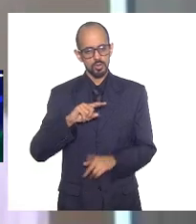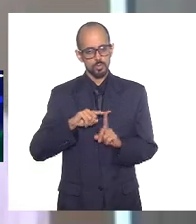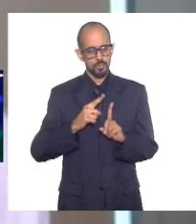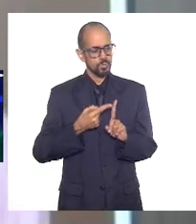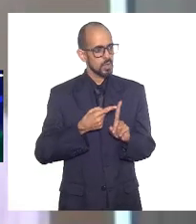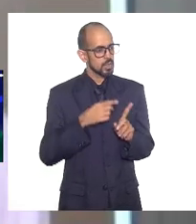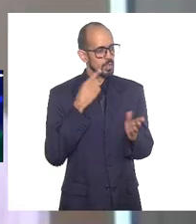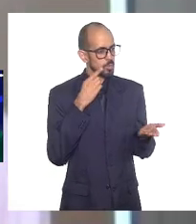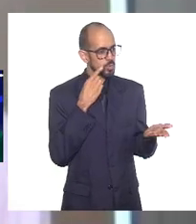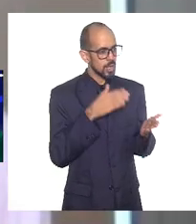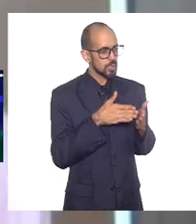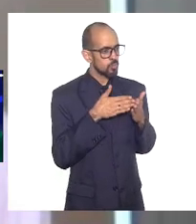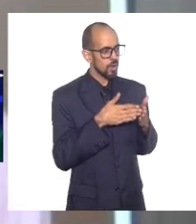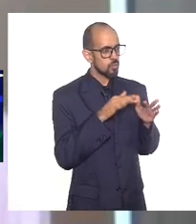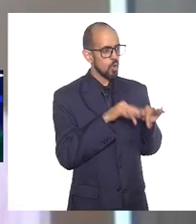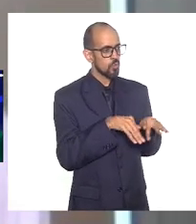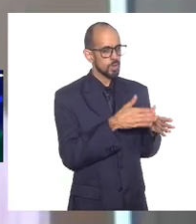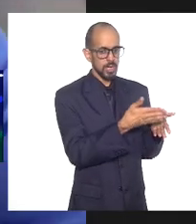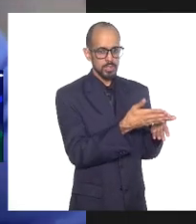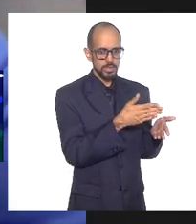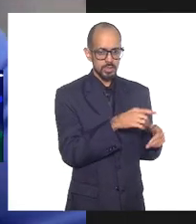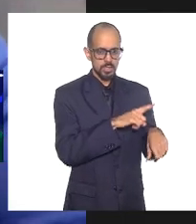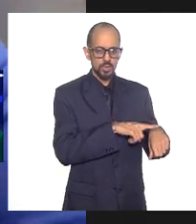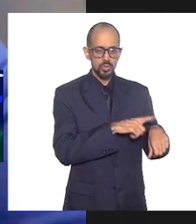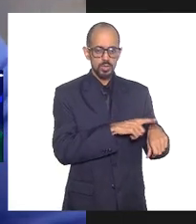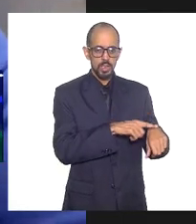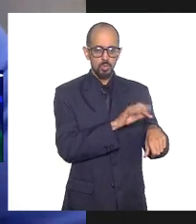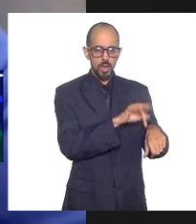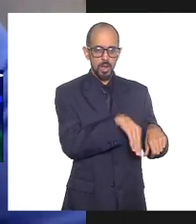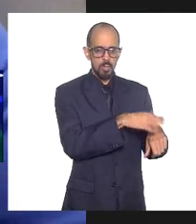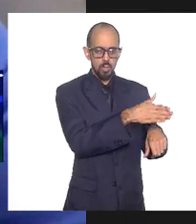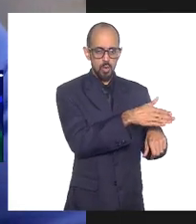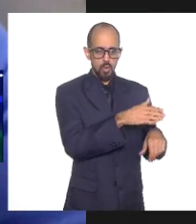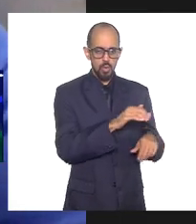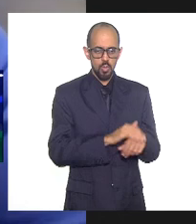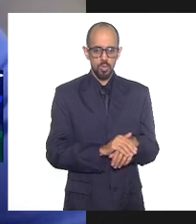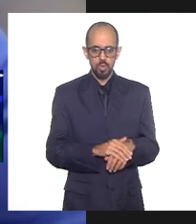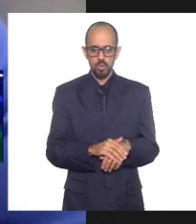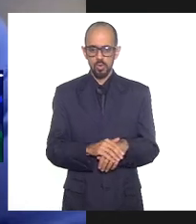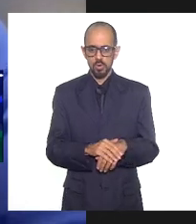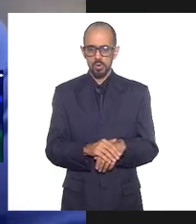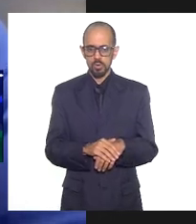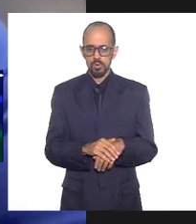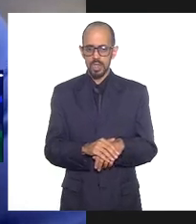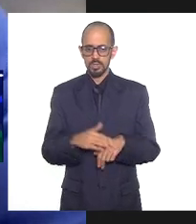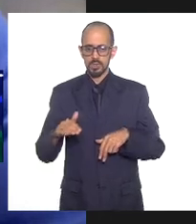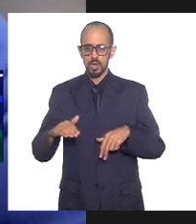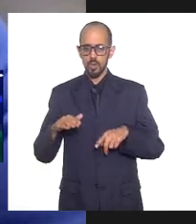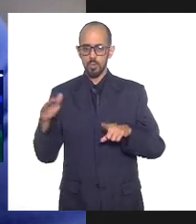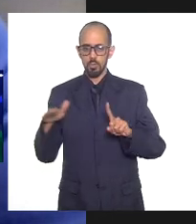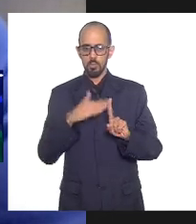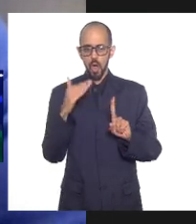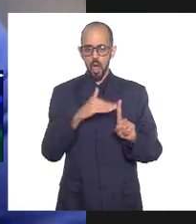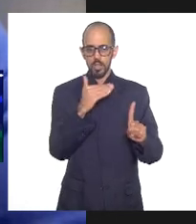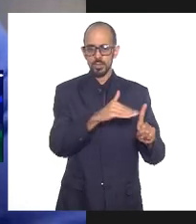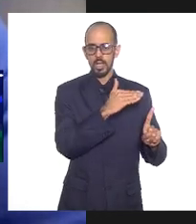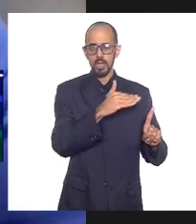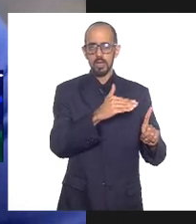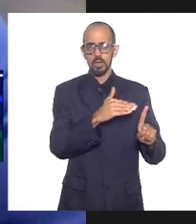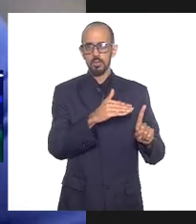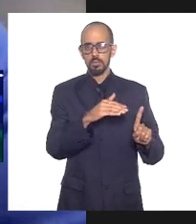sendo dizimada com um bebê na barriga. Está sendo dizimada por uma lógica